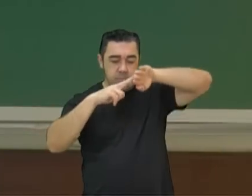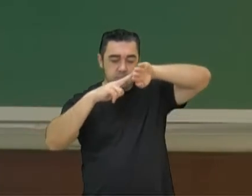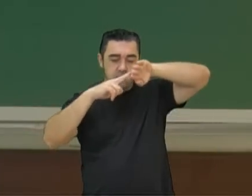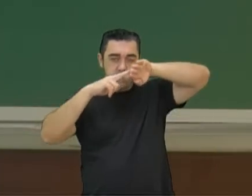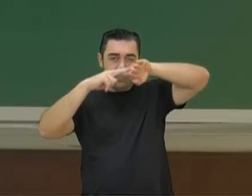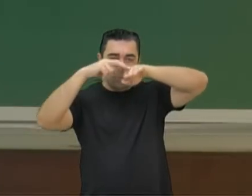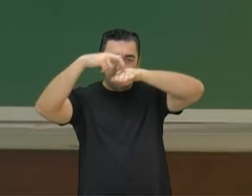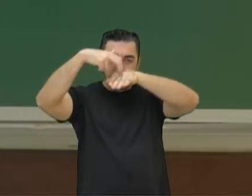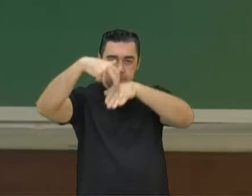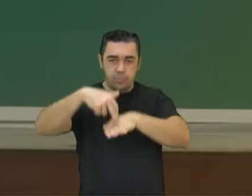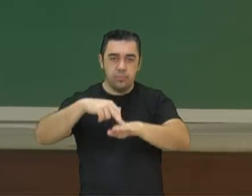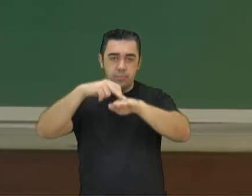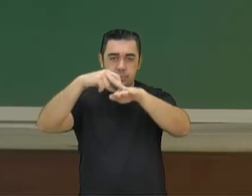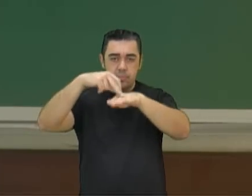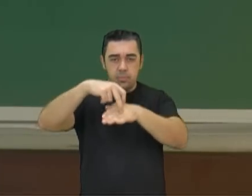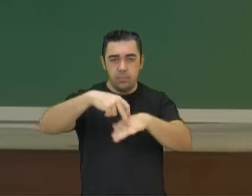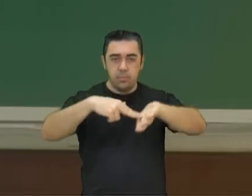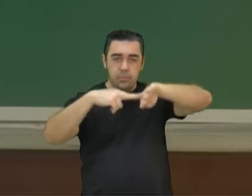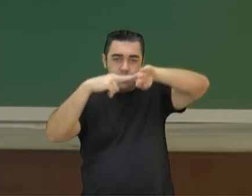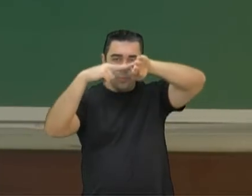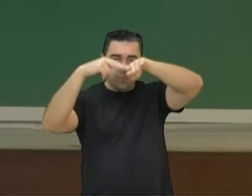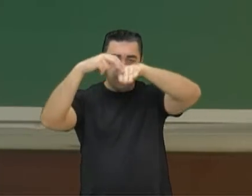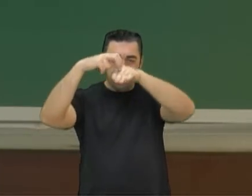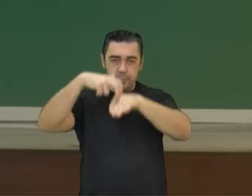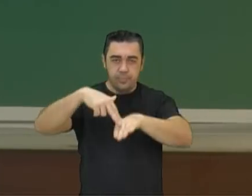água e depois retorna.